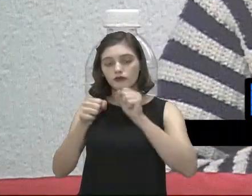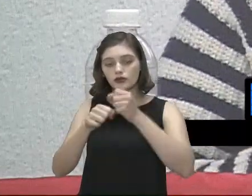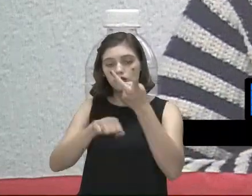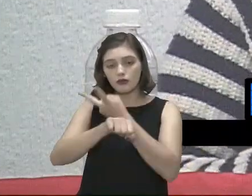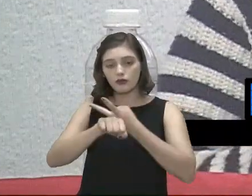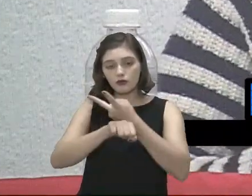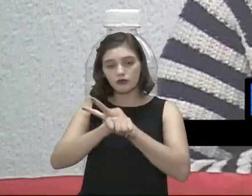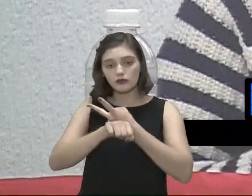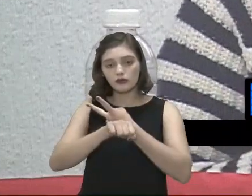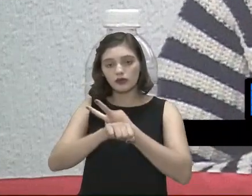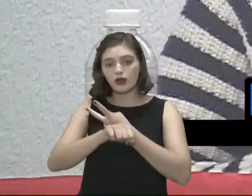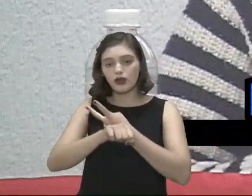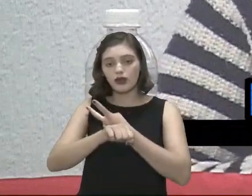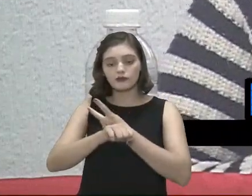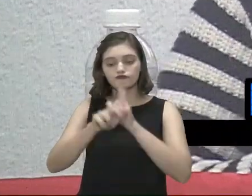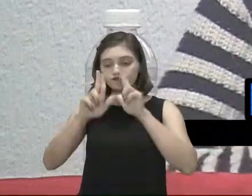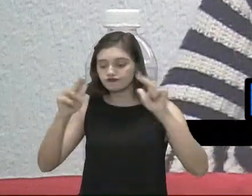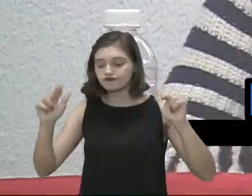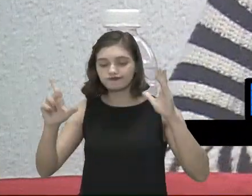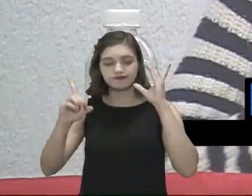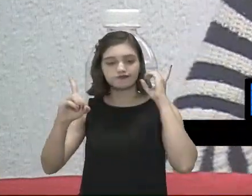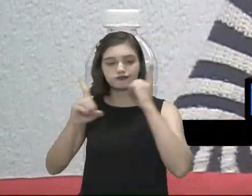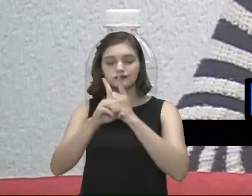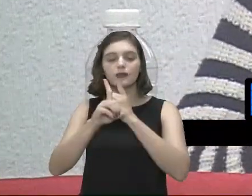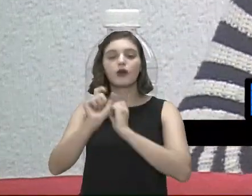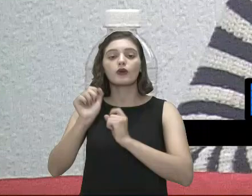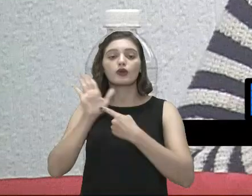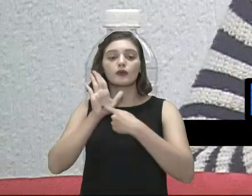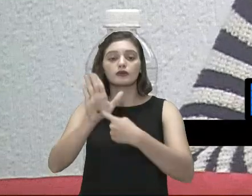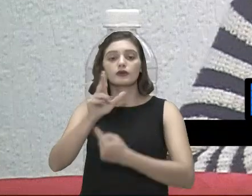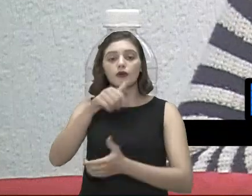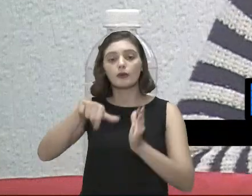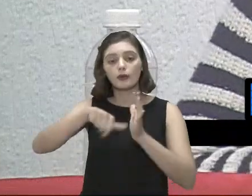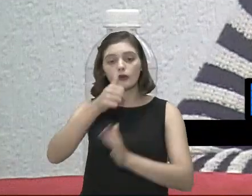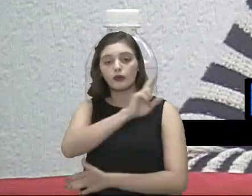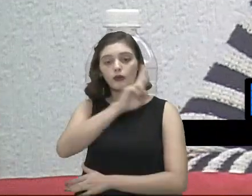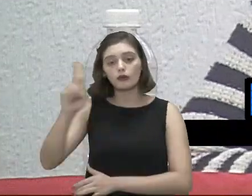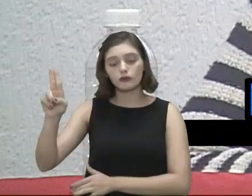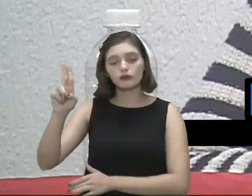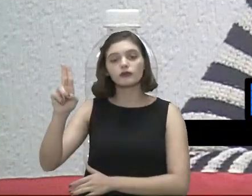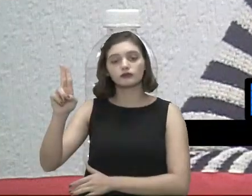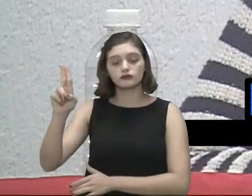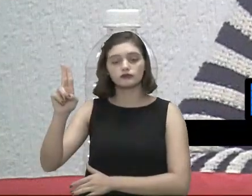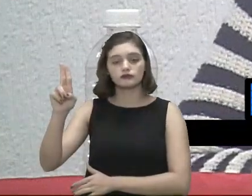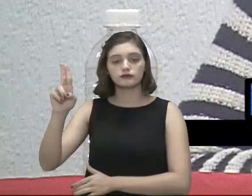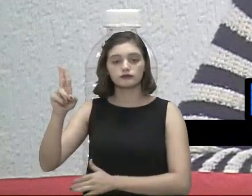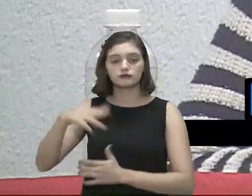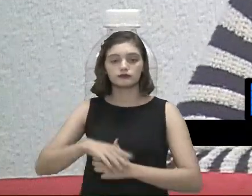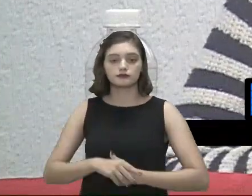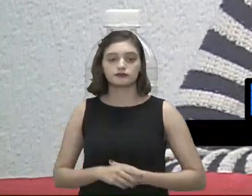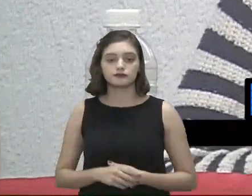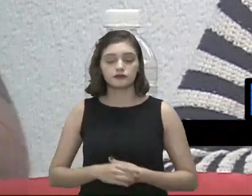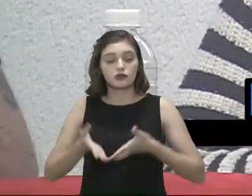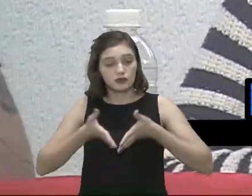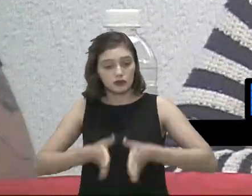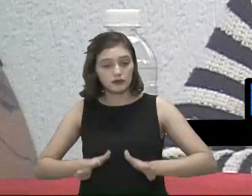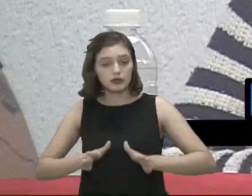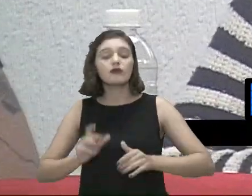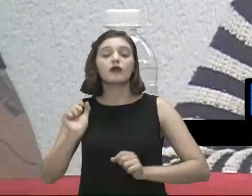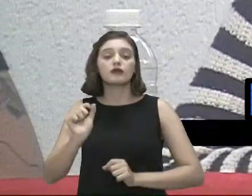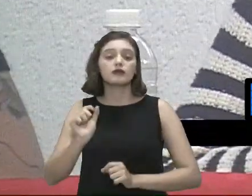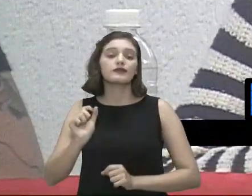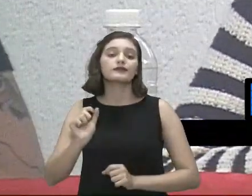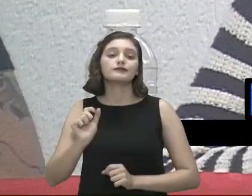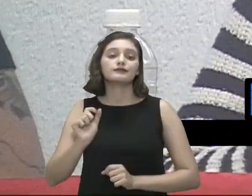busca, ele não encontrava. Então, o que aparecia primeiro era um nome civil. Então, a partir dessa